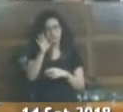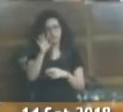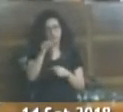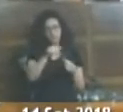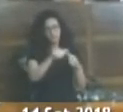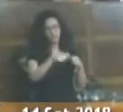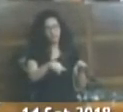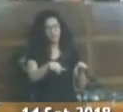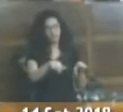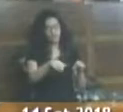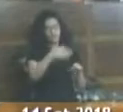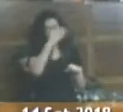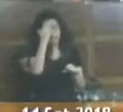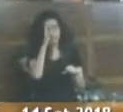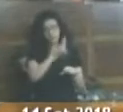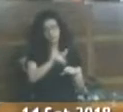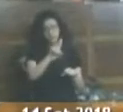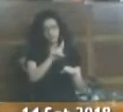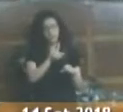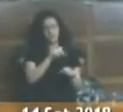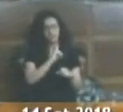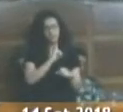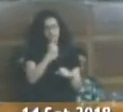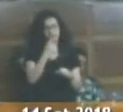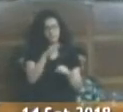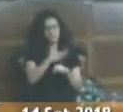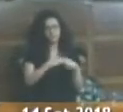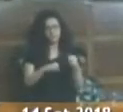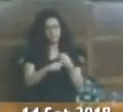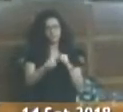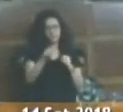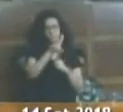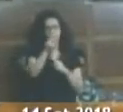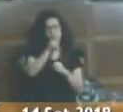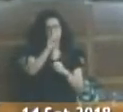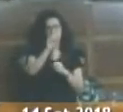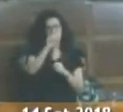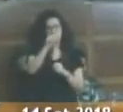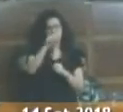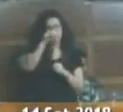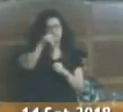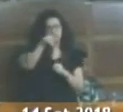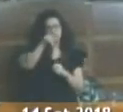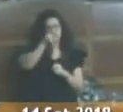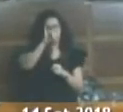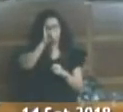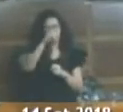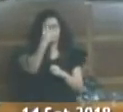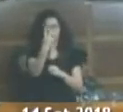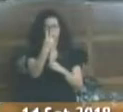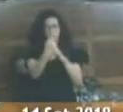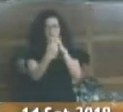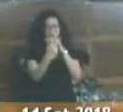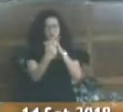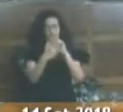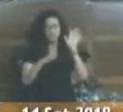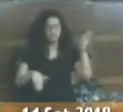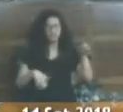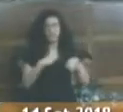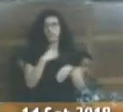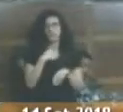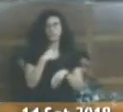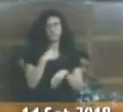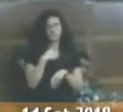APA e as pessoas frequentam. Nós temos uma ilha lá em frente chamada Ilha do Sandre, são duas praias onde nós não